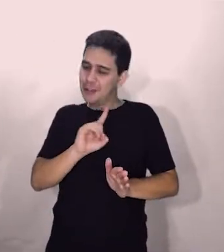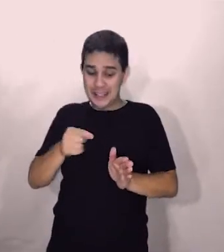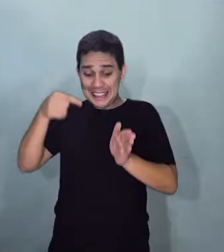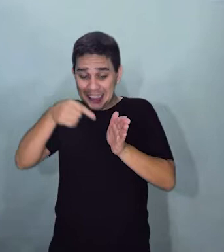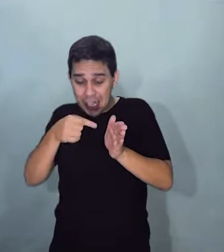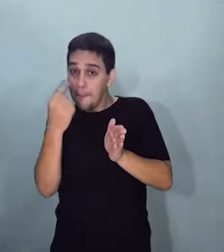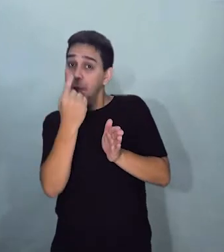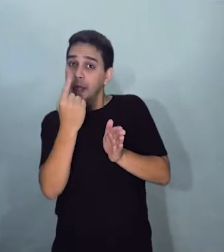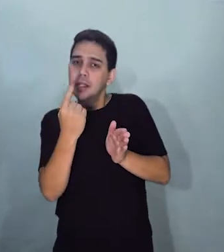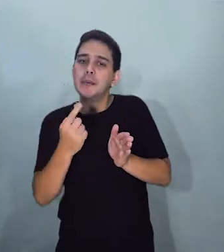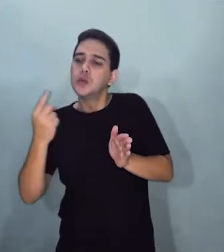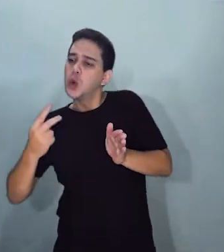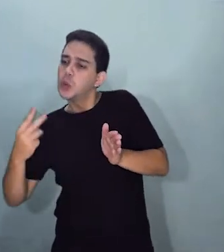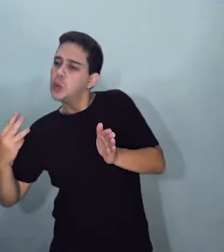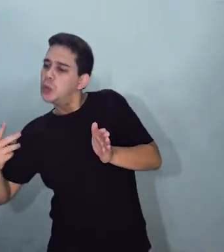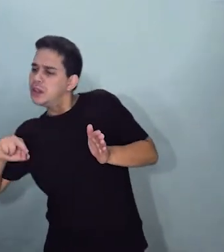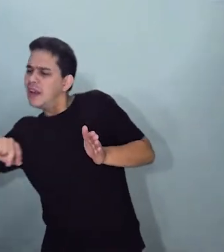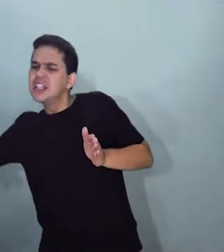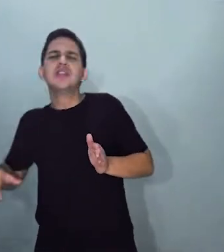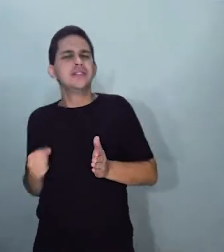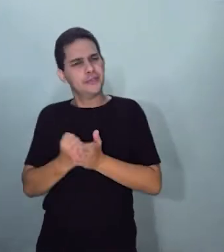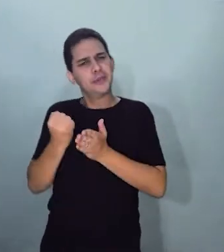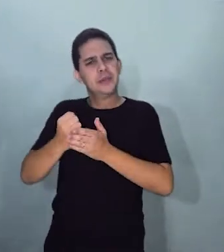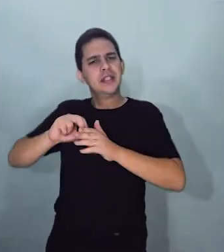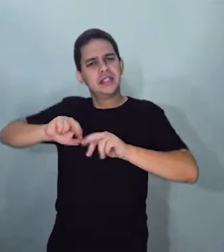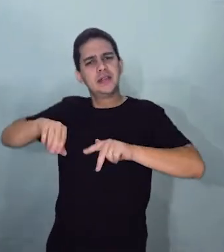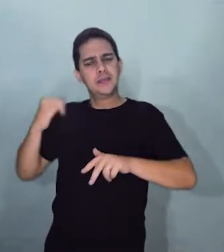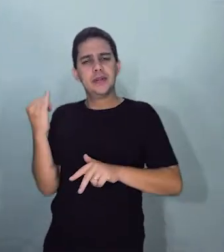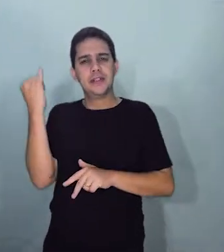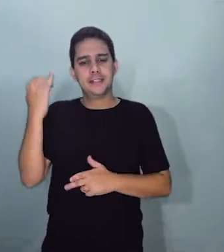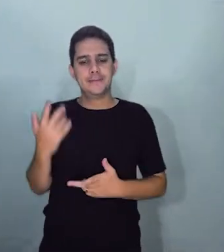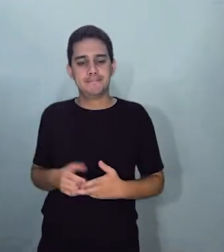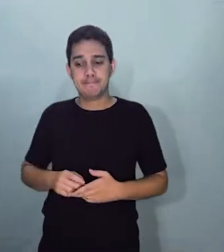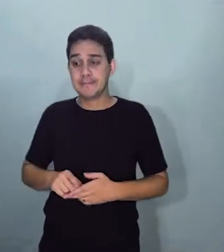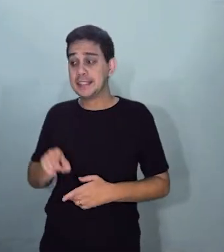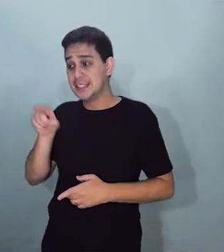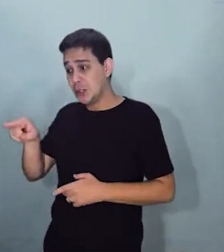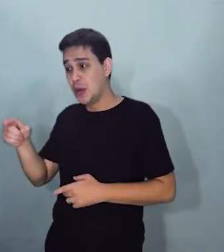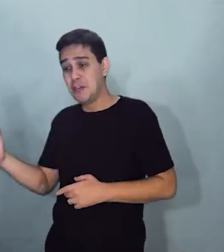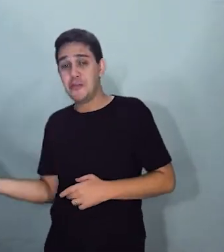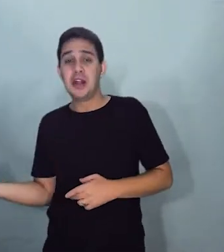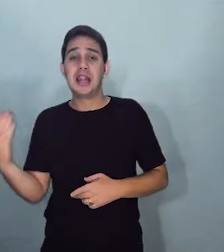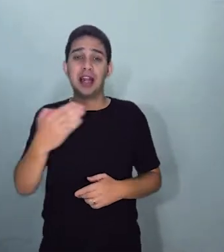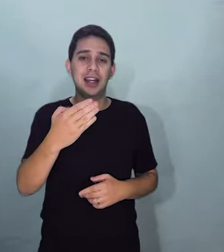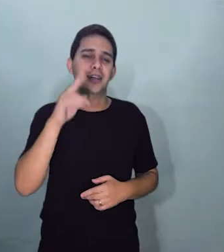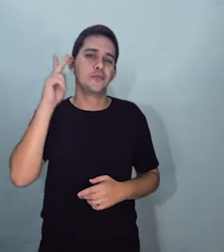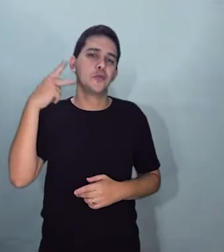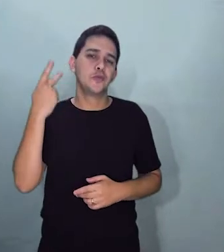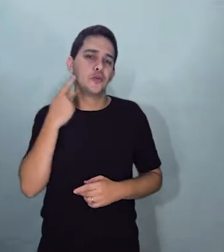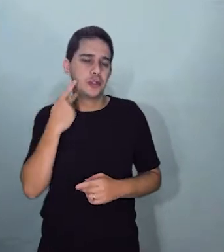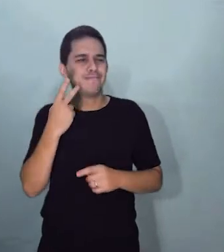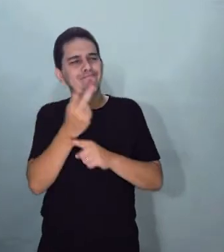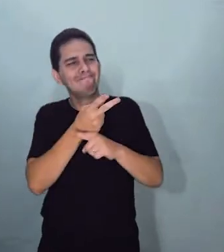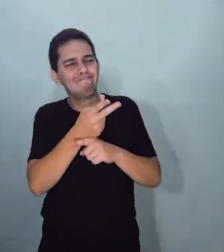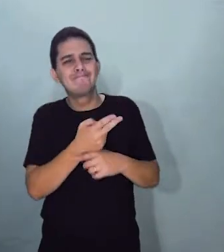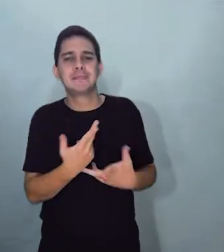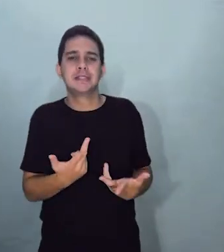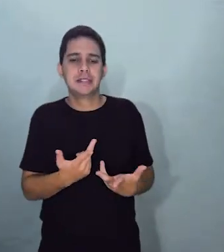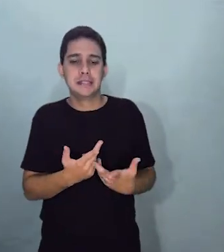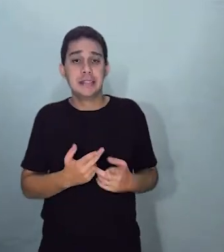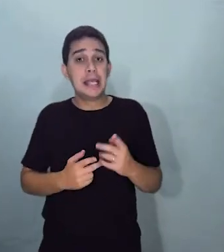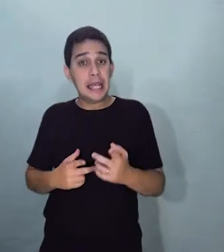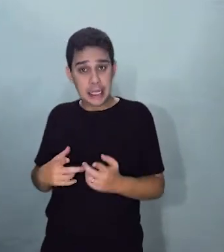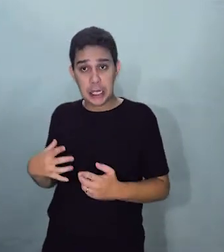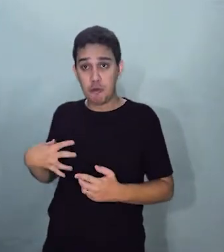acesso à documentação dessa pessoa. Então, ele procurou a promotoria, ele era o último dos filhos dessa